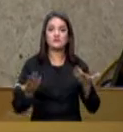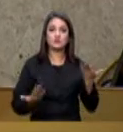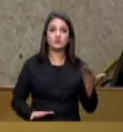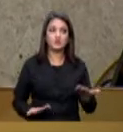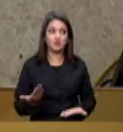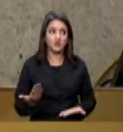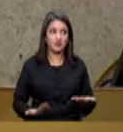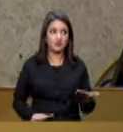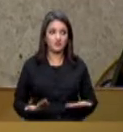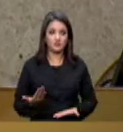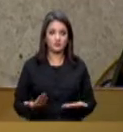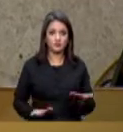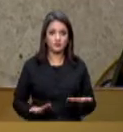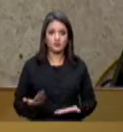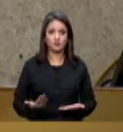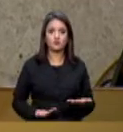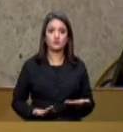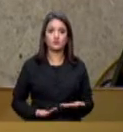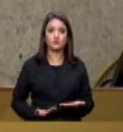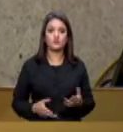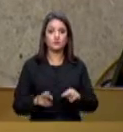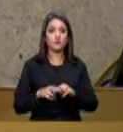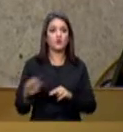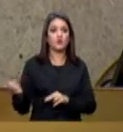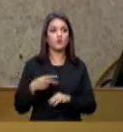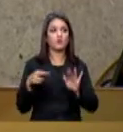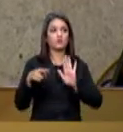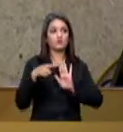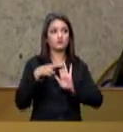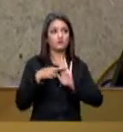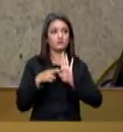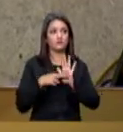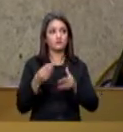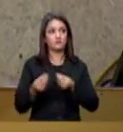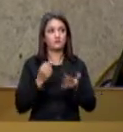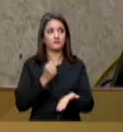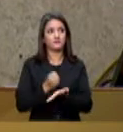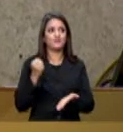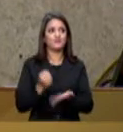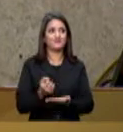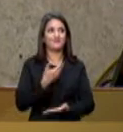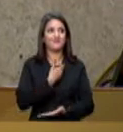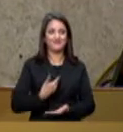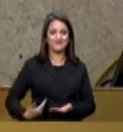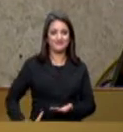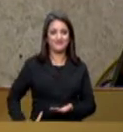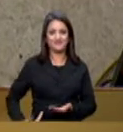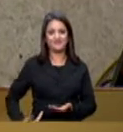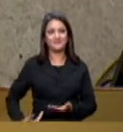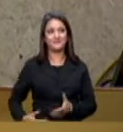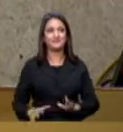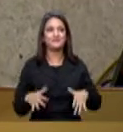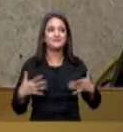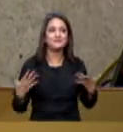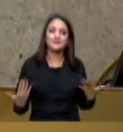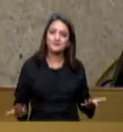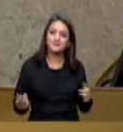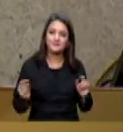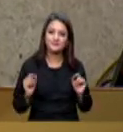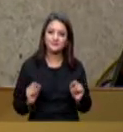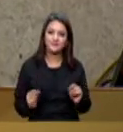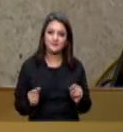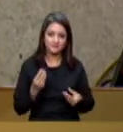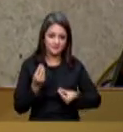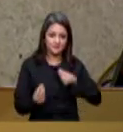dos serviços diante do novo regime de contratação pública. Portanto, quanto à forma